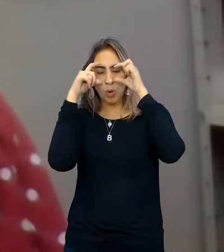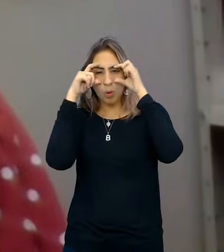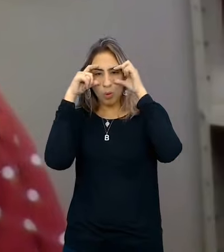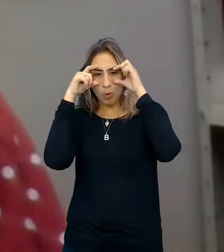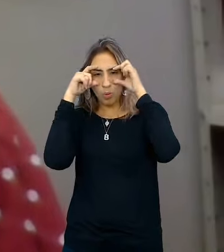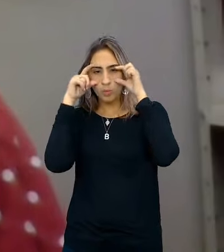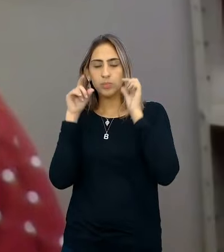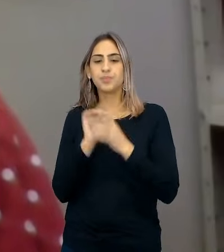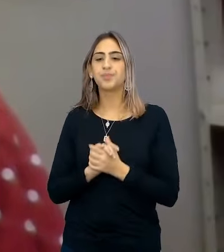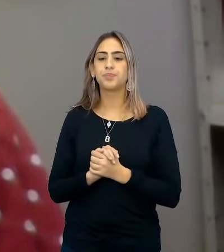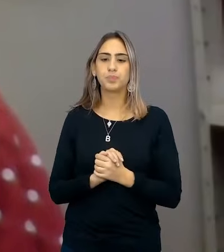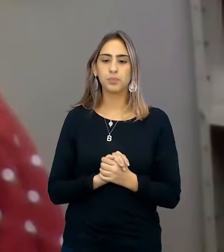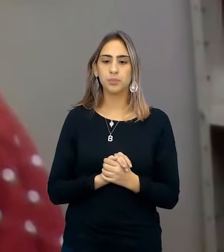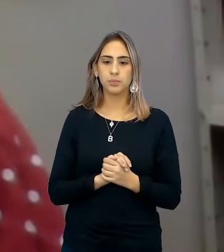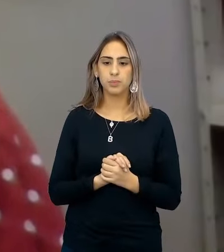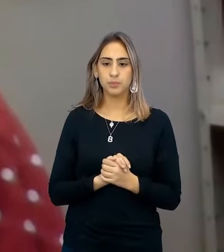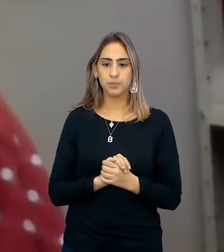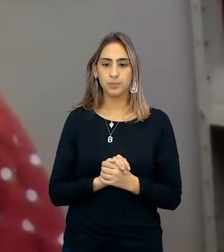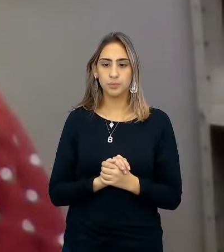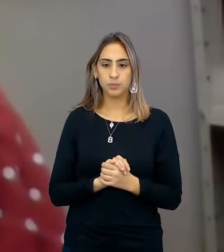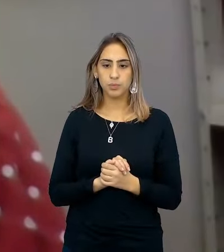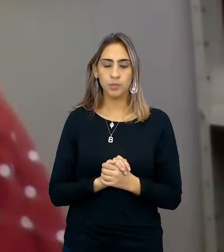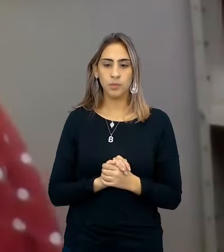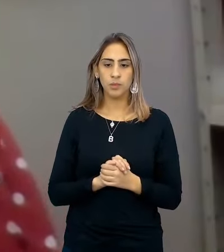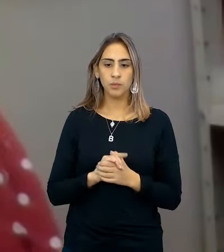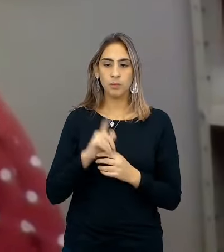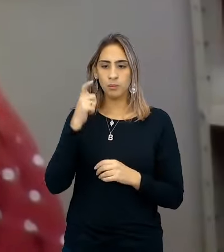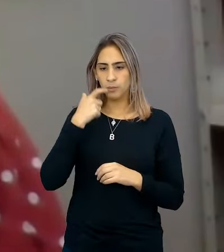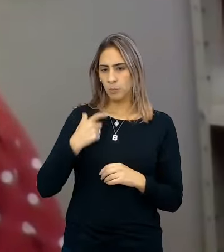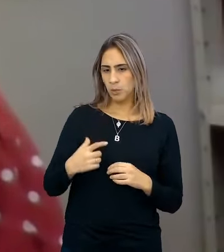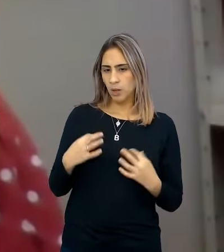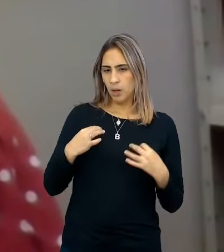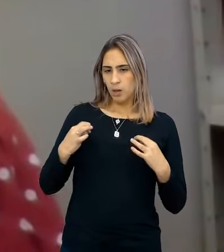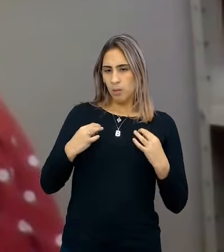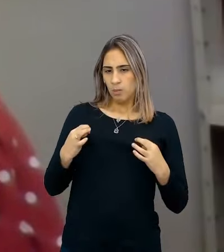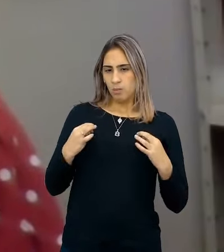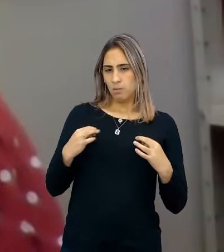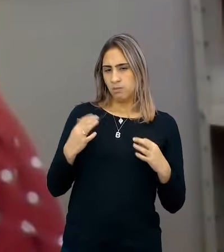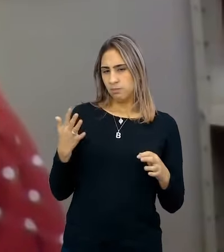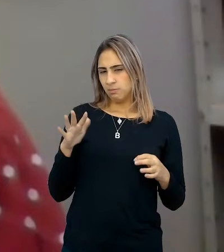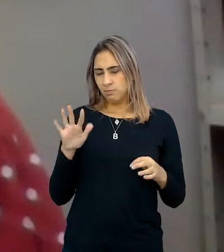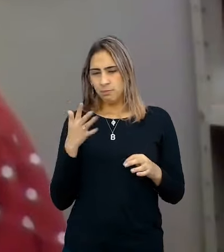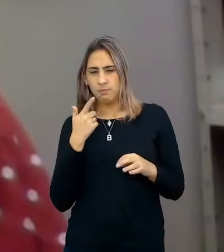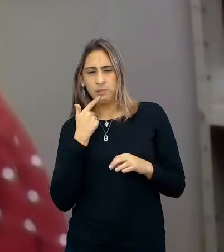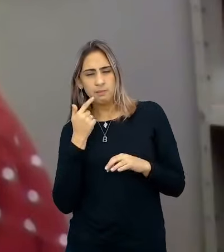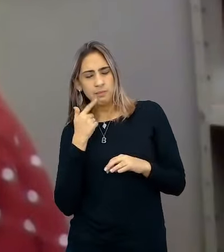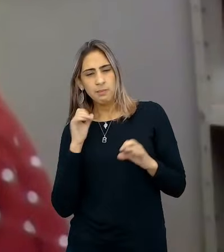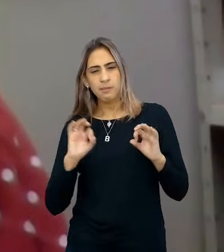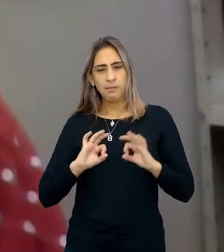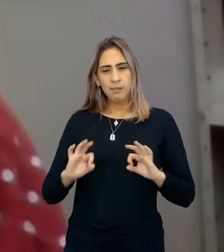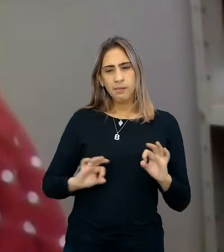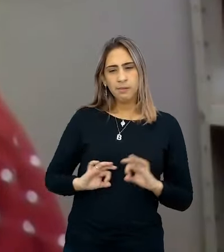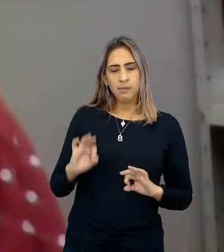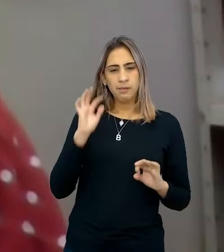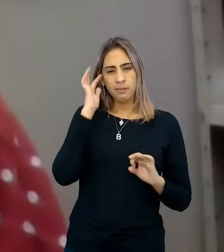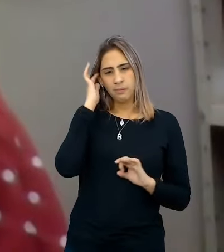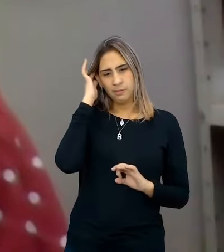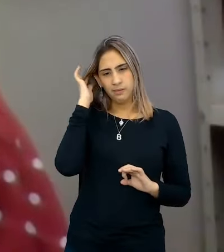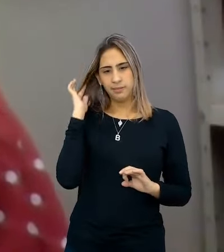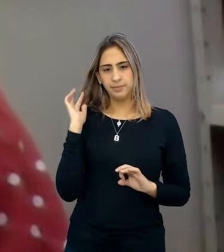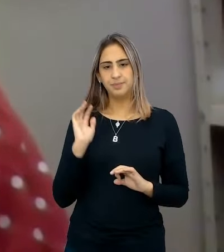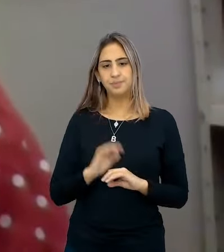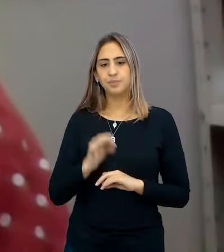óculos, estou com uma blusa terracota, mais ou menos isso, né? E de poá